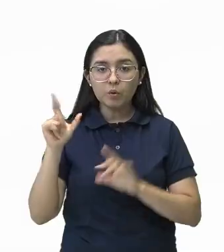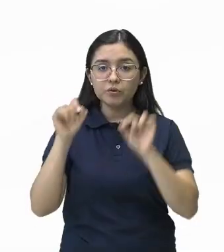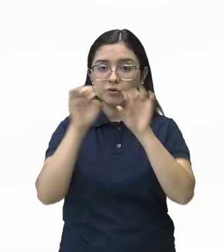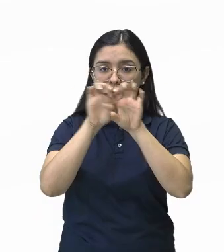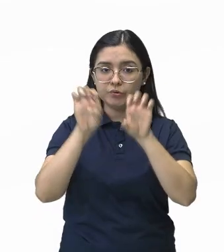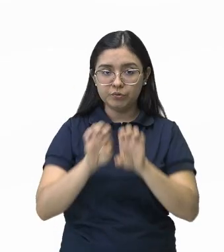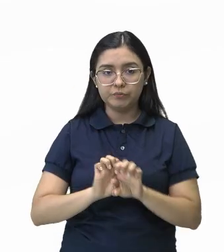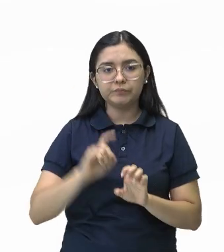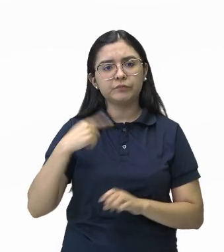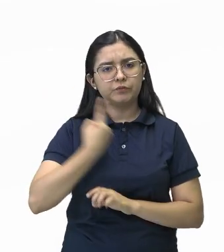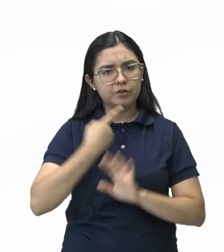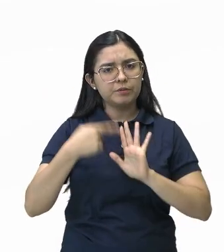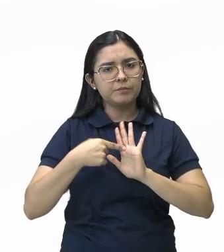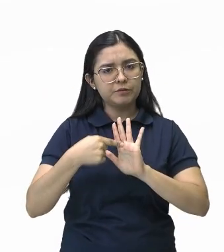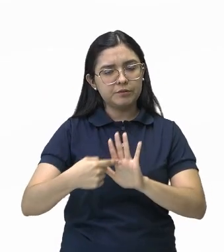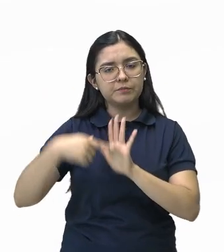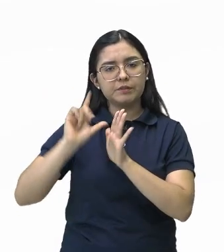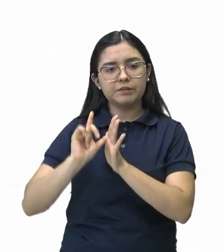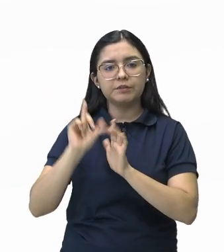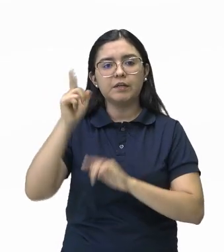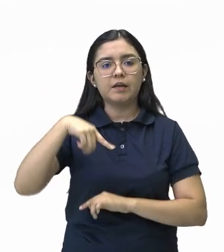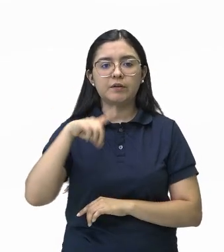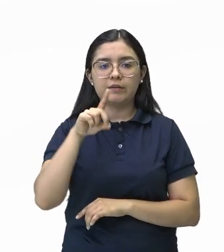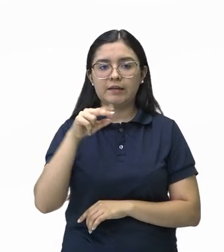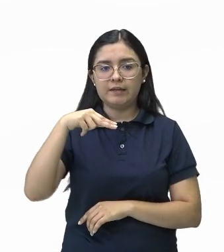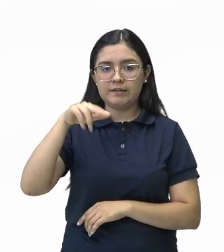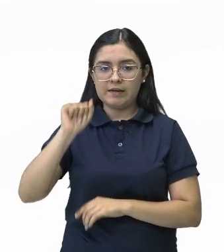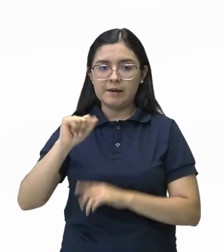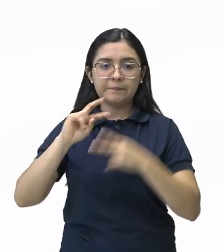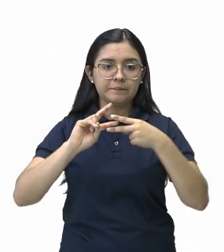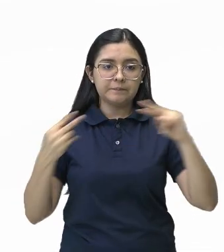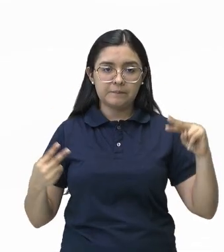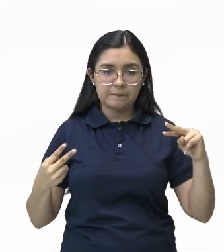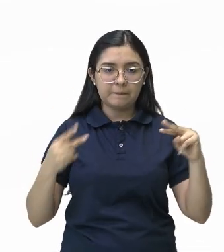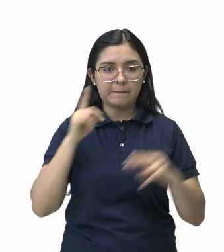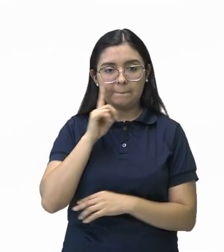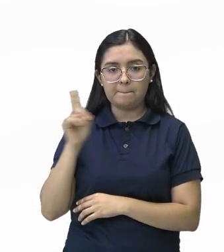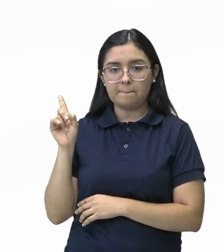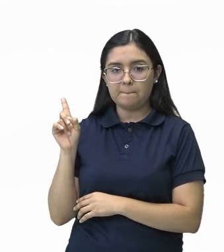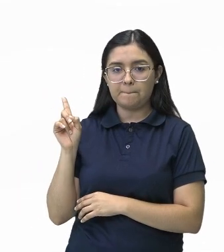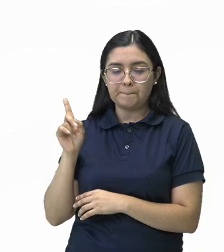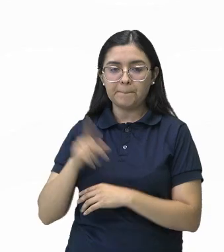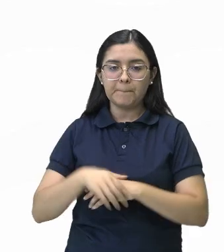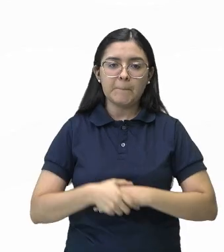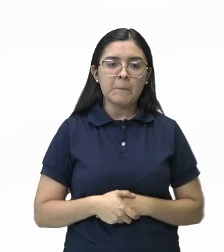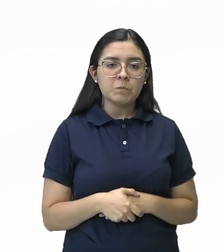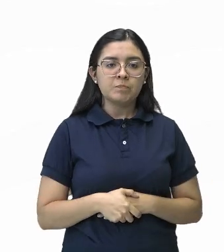estrutura que nós já mencionamos anteriormente, que é o DNA, ou ácido